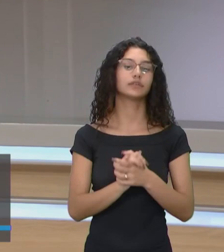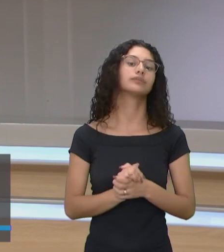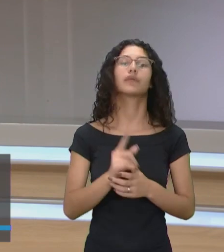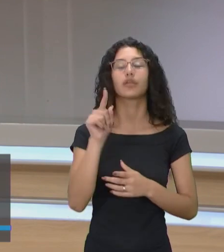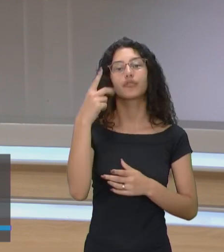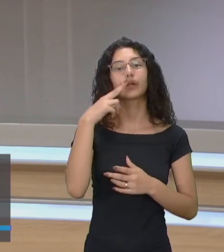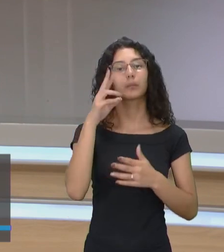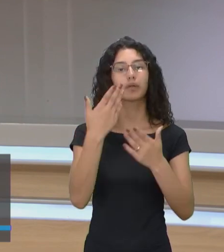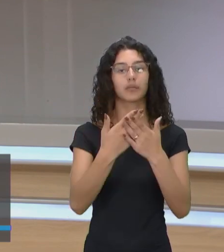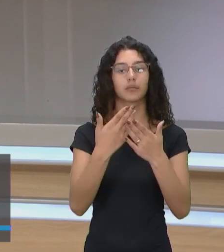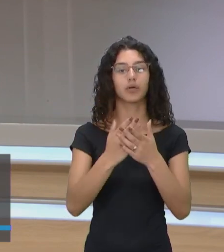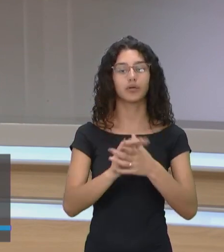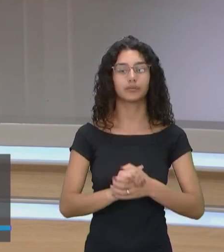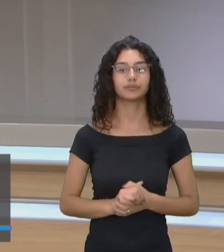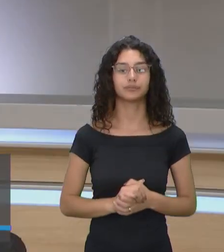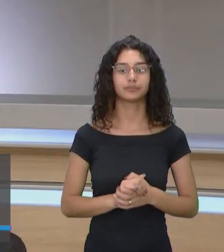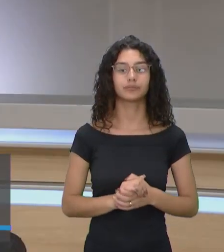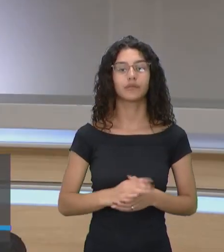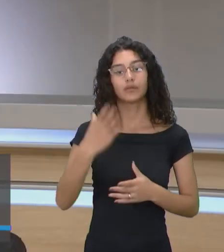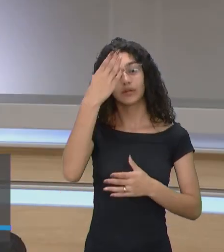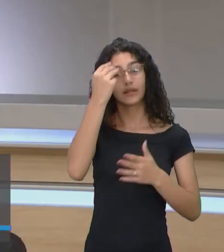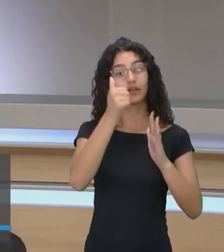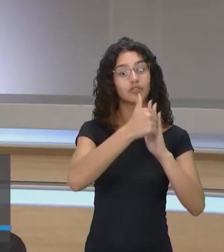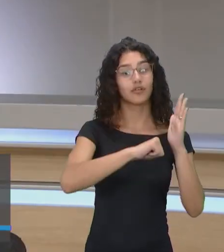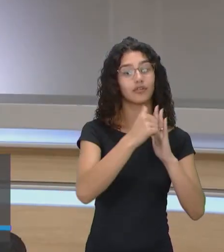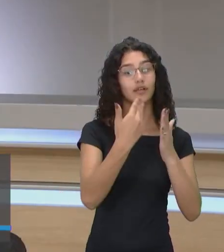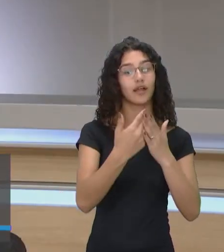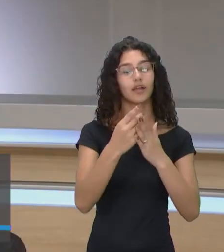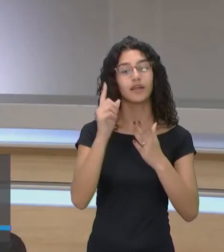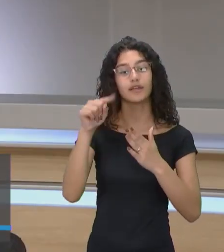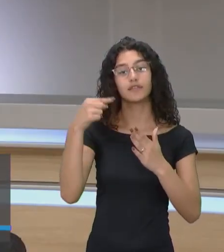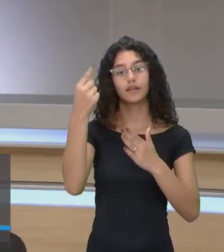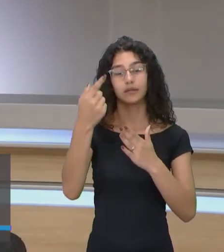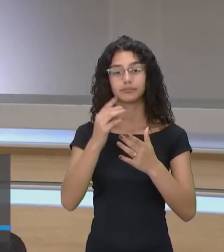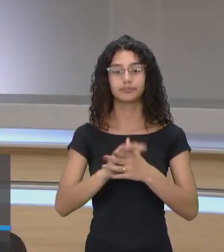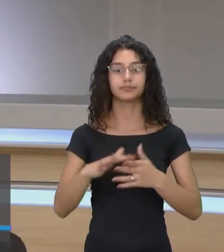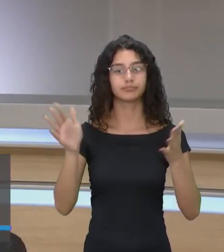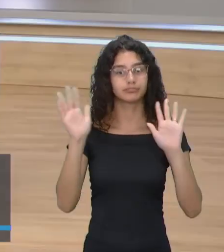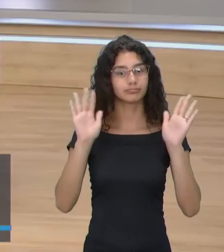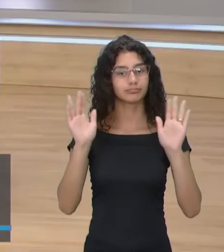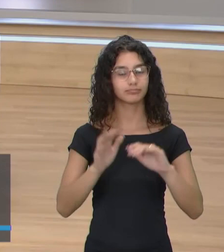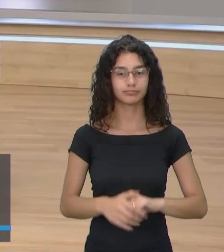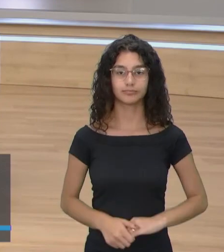gente. A gente se vê na próxima aula. Não esqueçam de avaliar a nossa aula e a gente se vê na próxima.